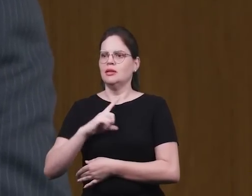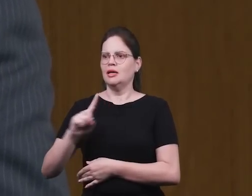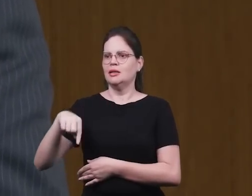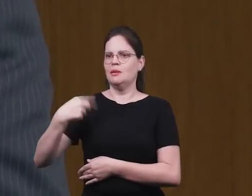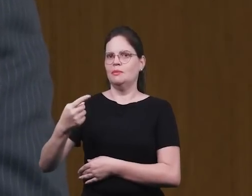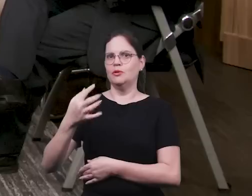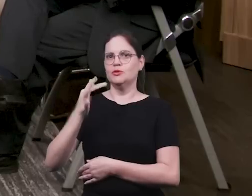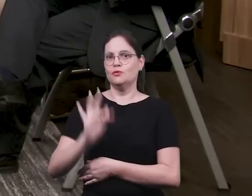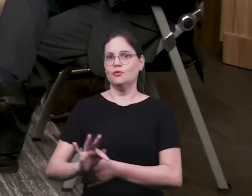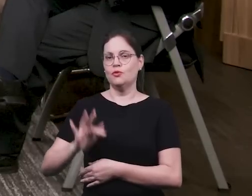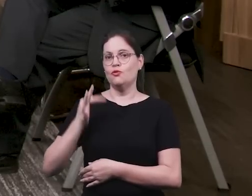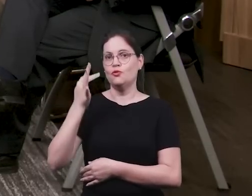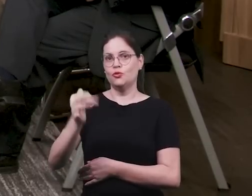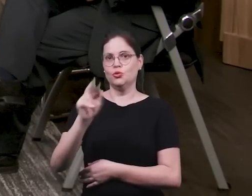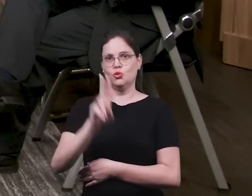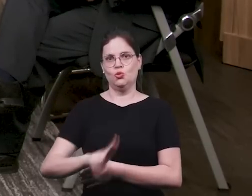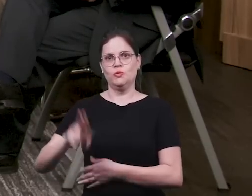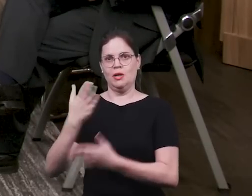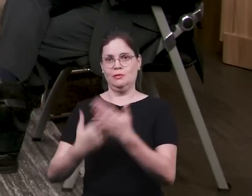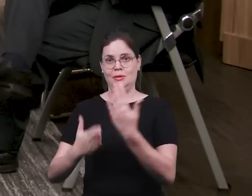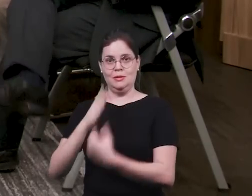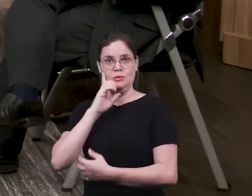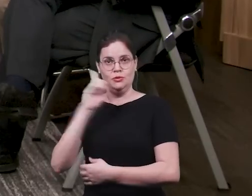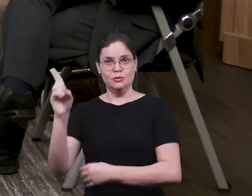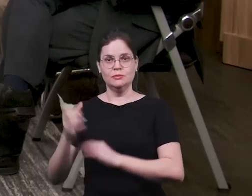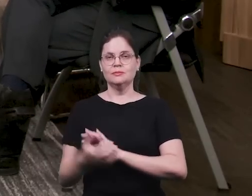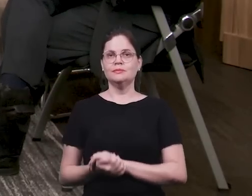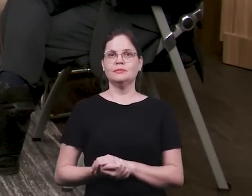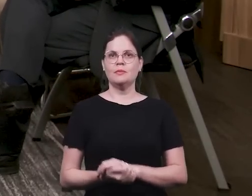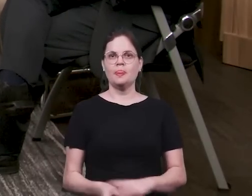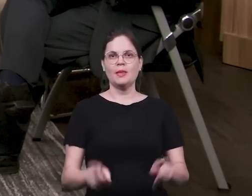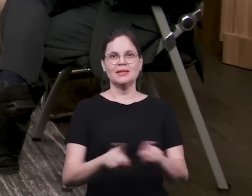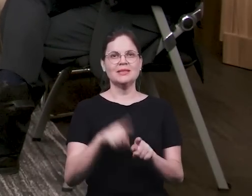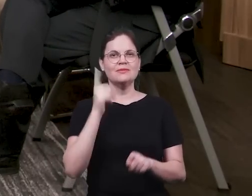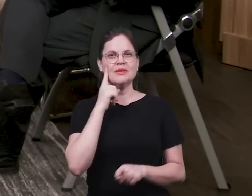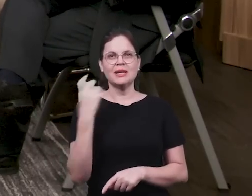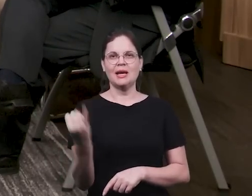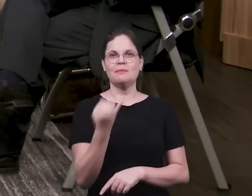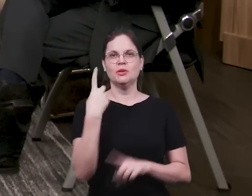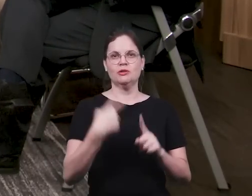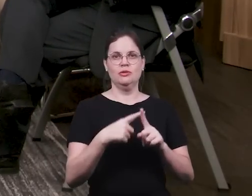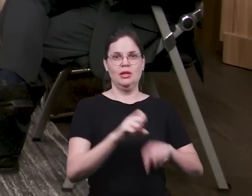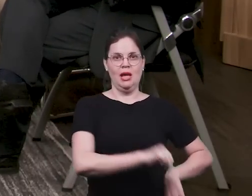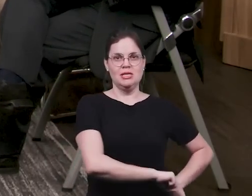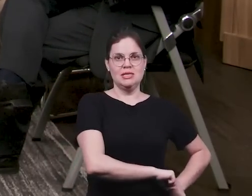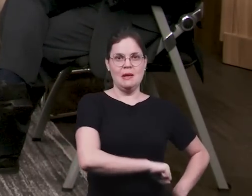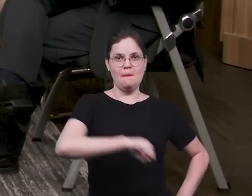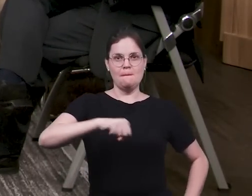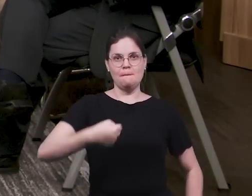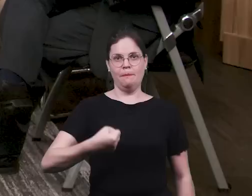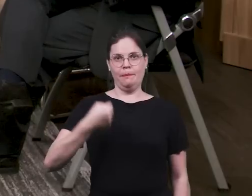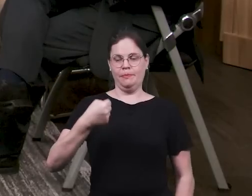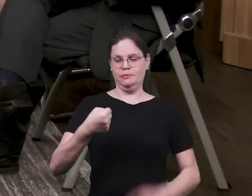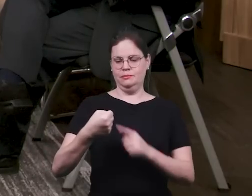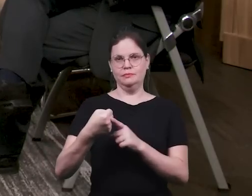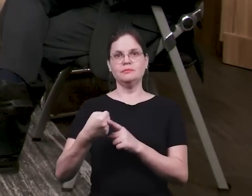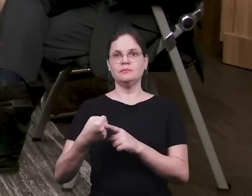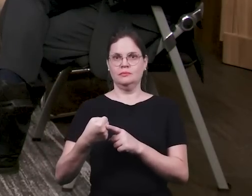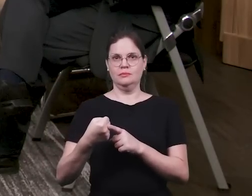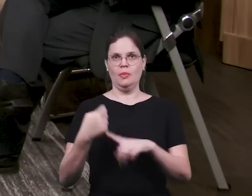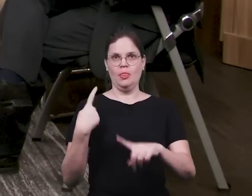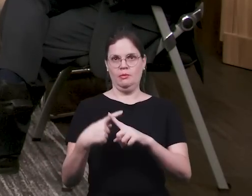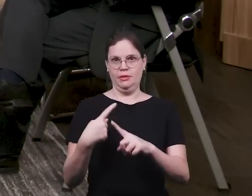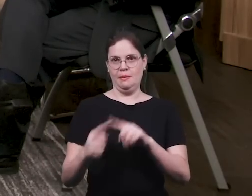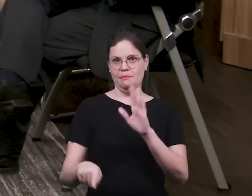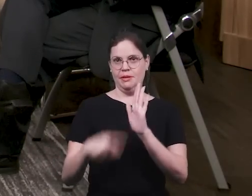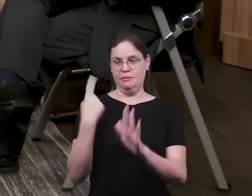aspecto, por favor. É muito importante quando ele fala a espada. Primeiro, ele profetiza, virei a